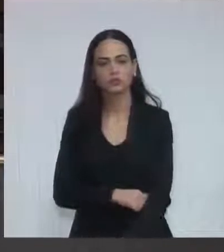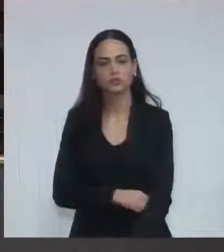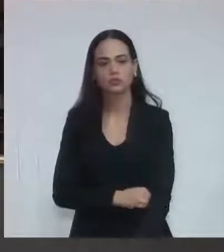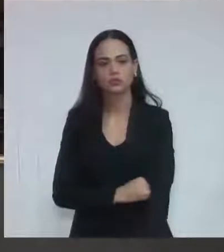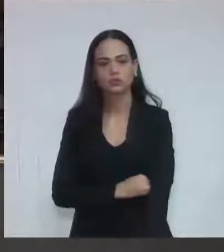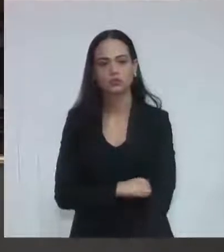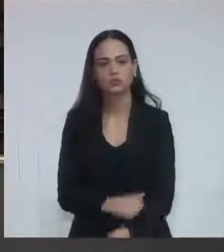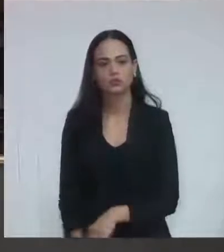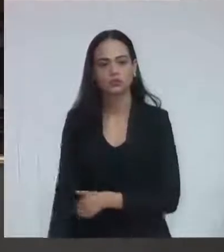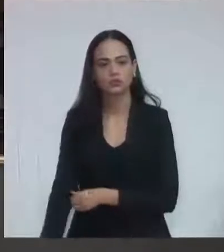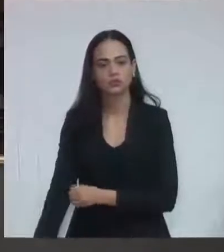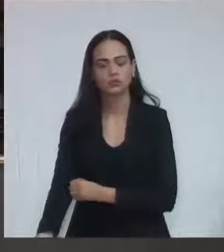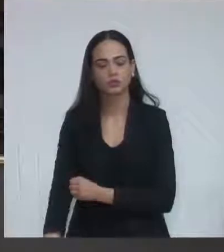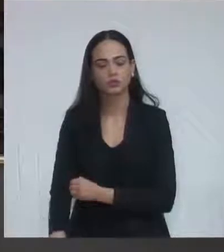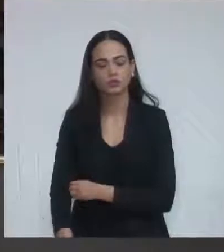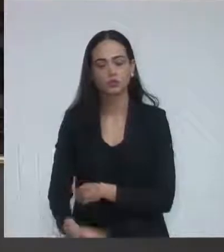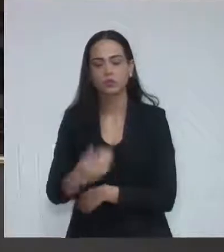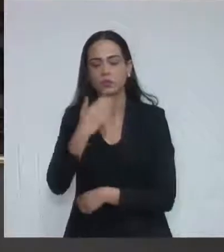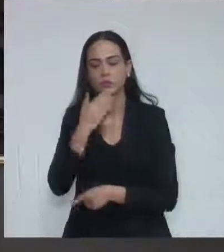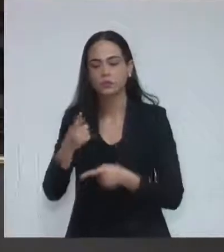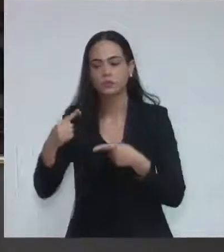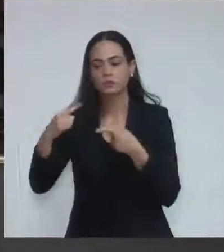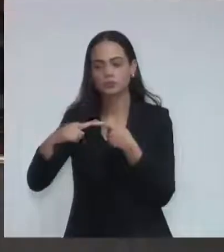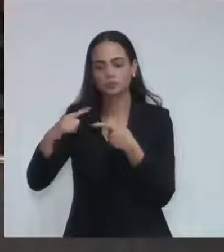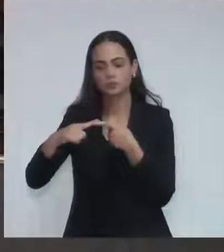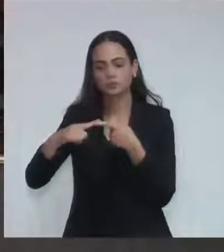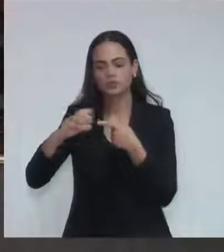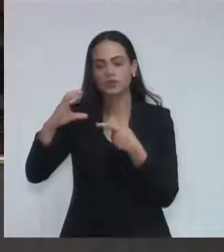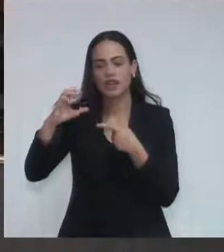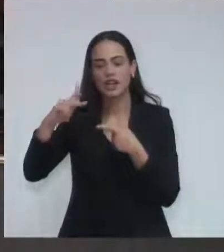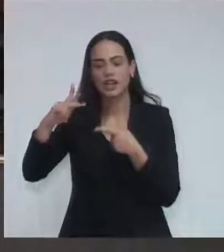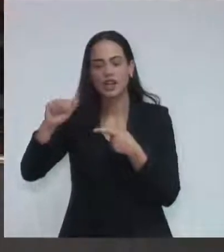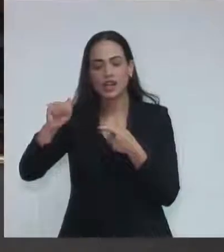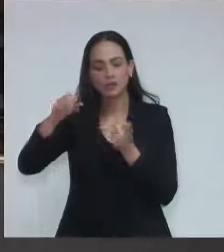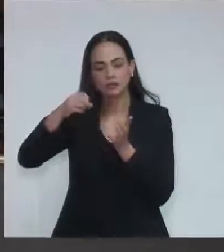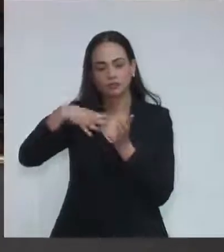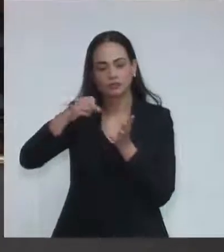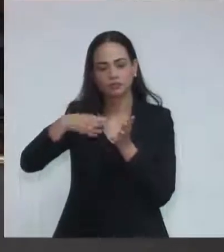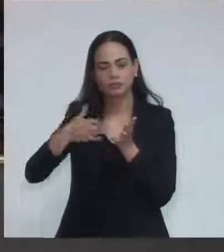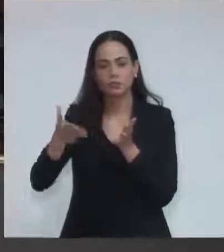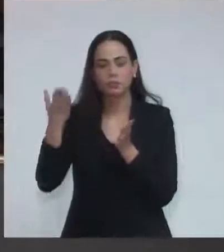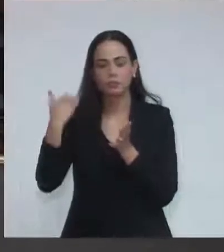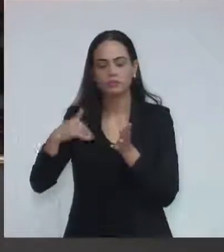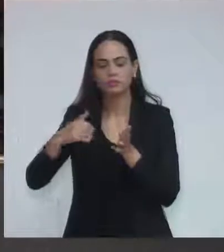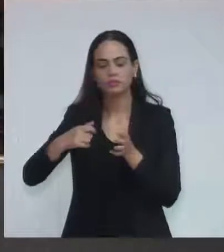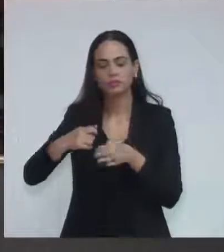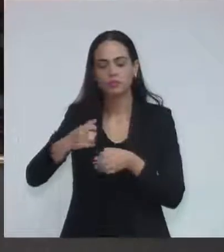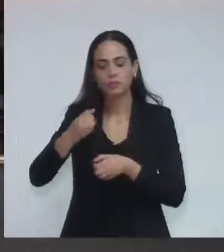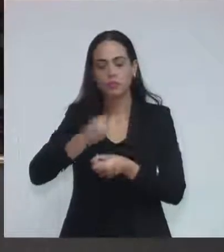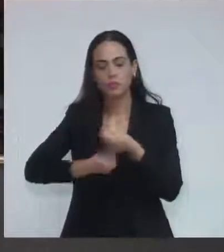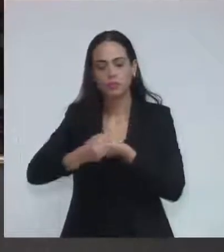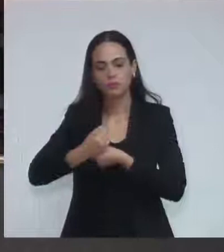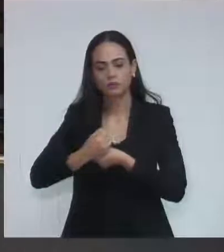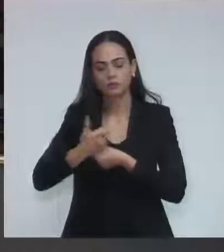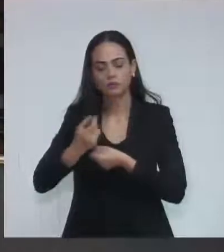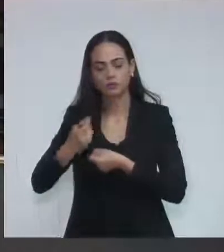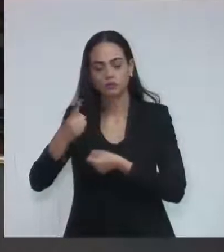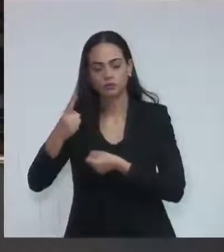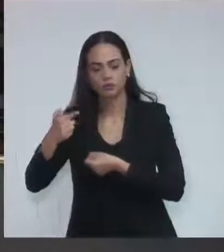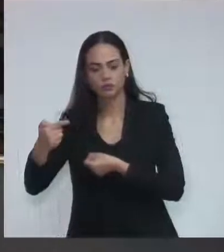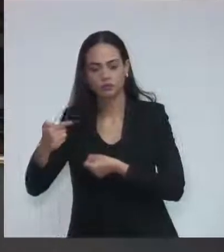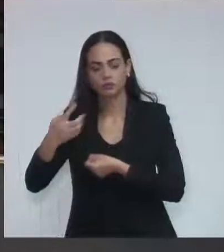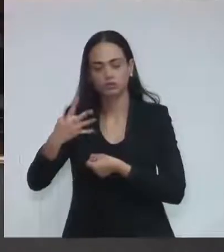informações. 1. Cópia de capa a capa do processo edital de pregão presencial número 41, 2017, processo